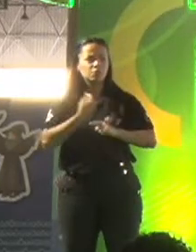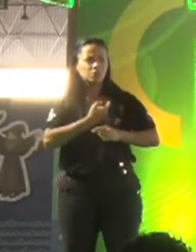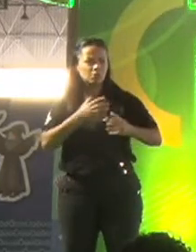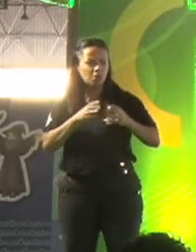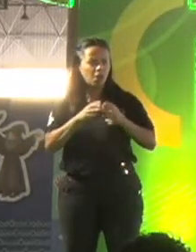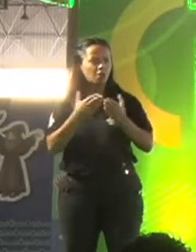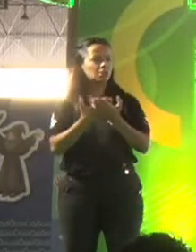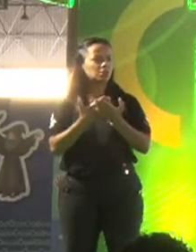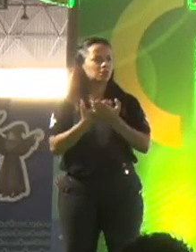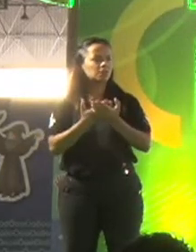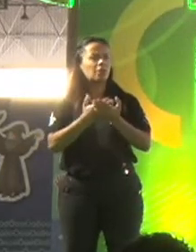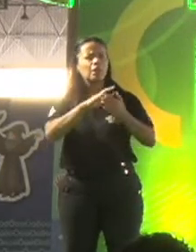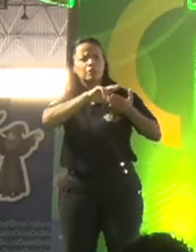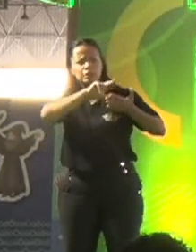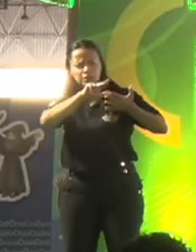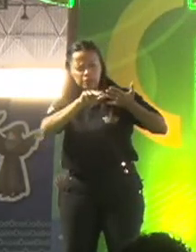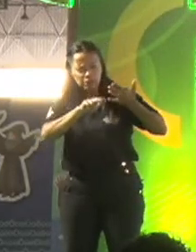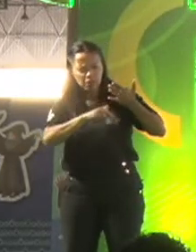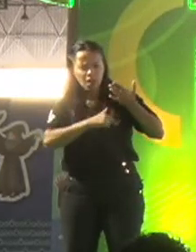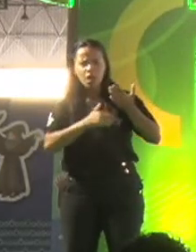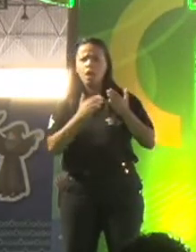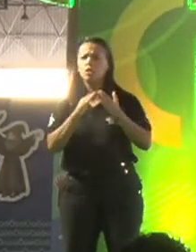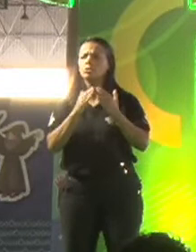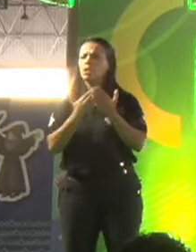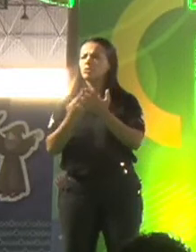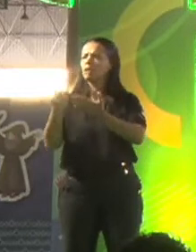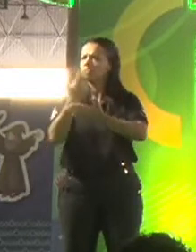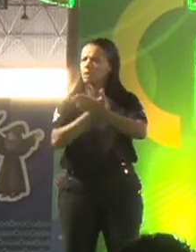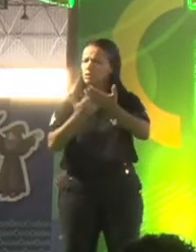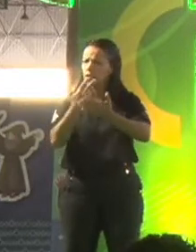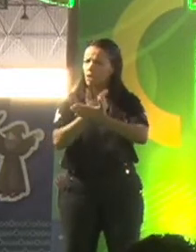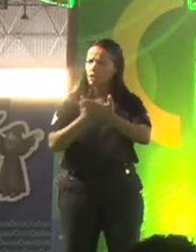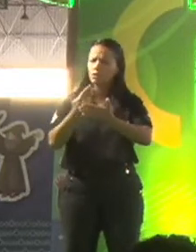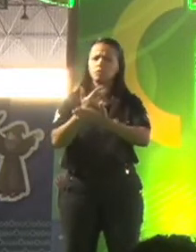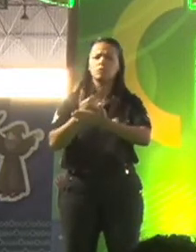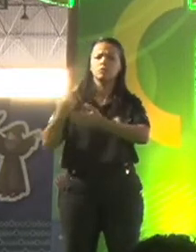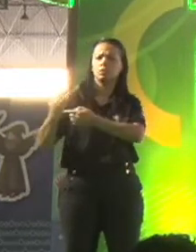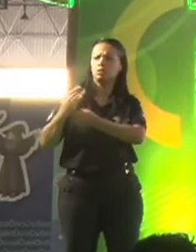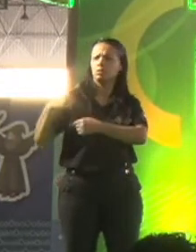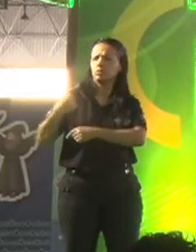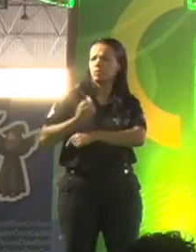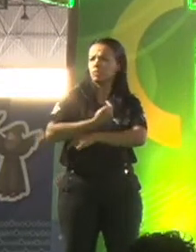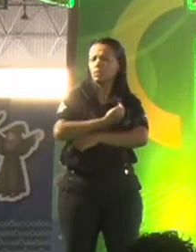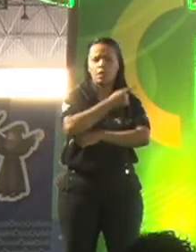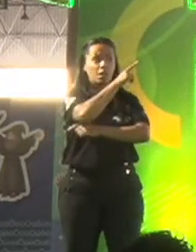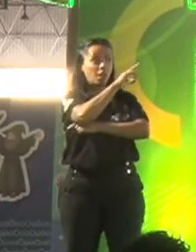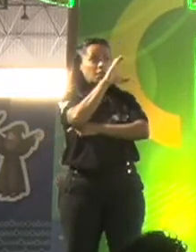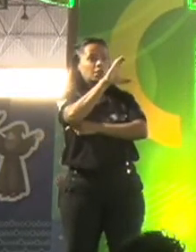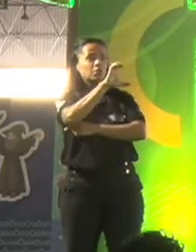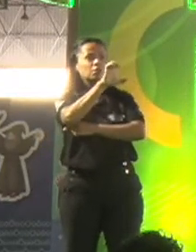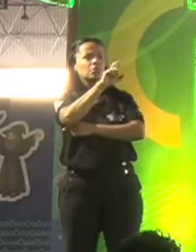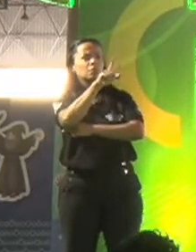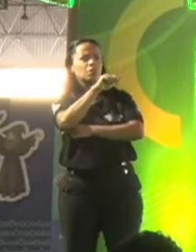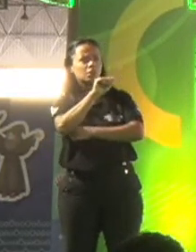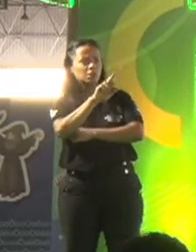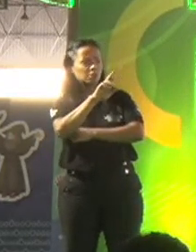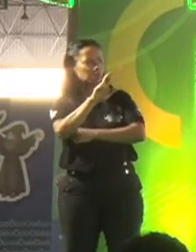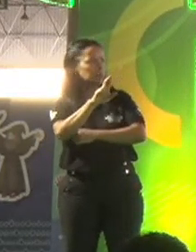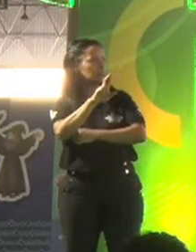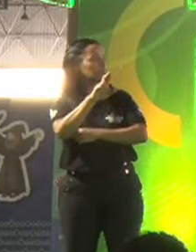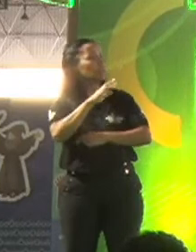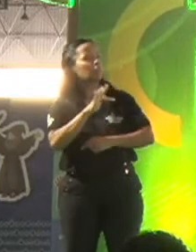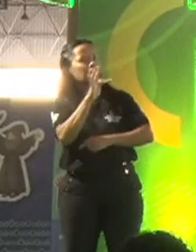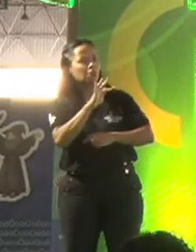nosso grupo de estudo tem uma série de estudantes de design que estão nos apoiando lá a gente o pessoal de ciência